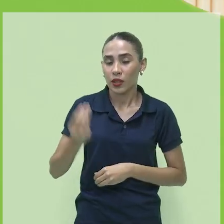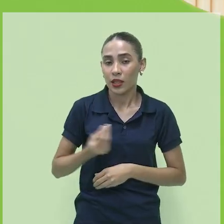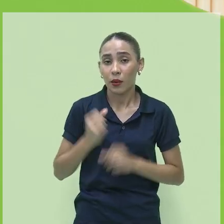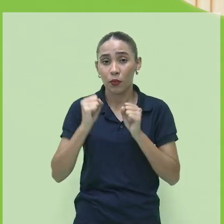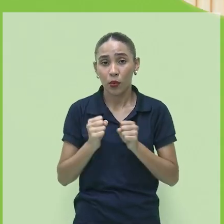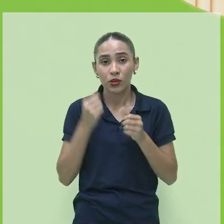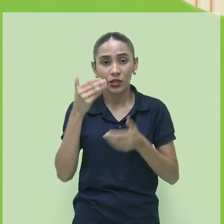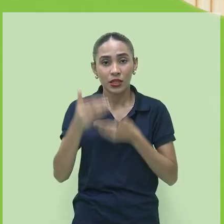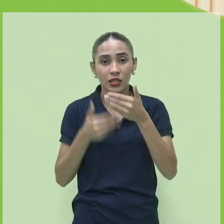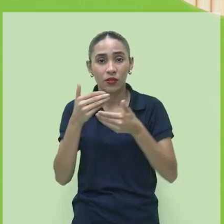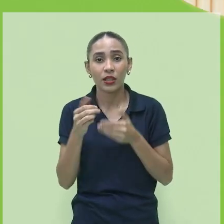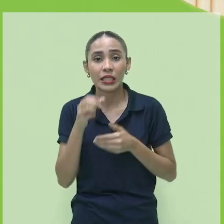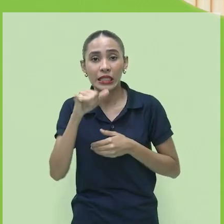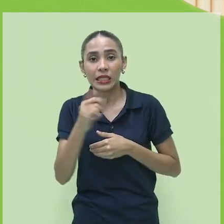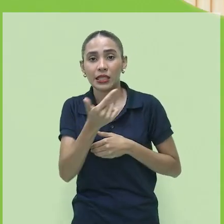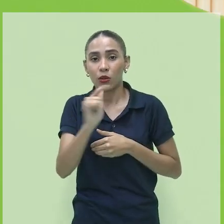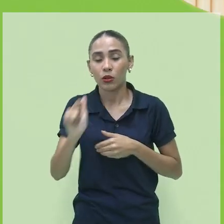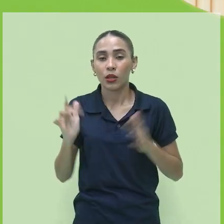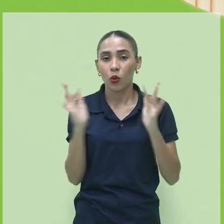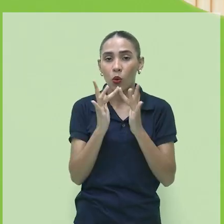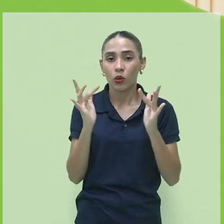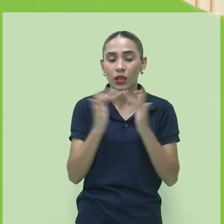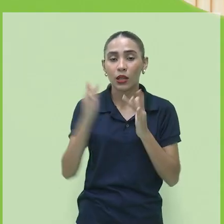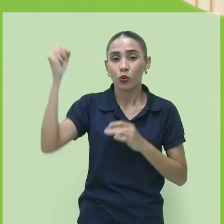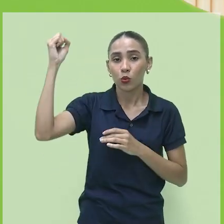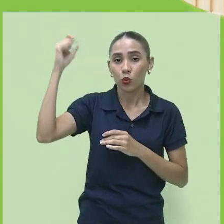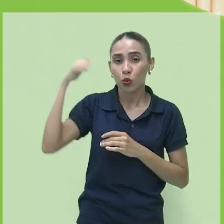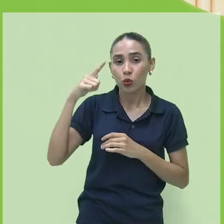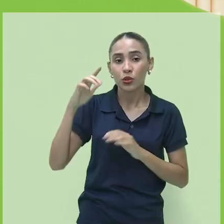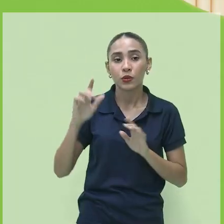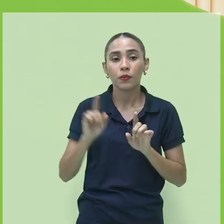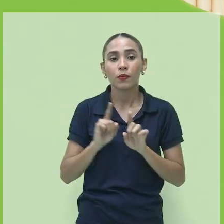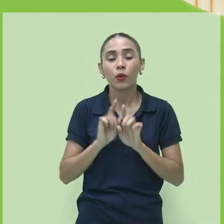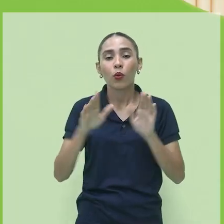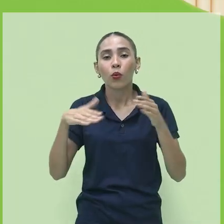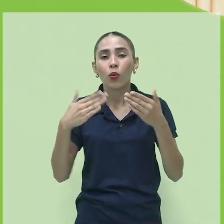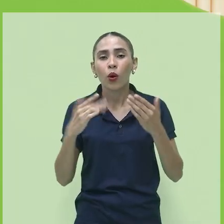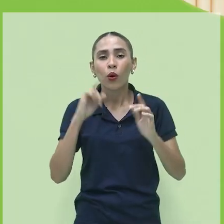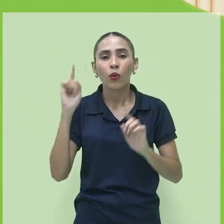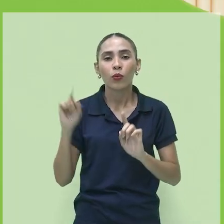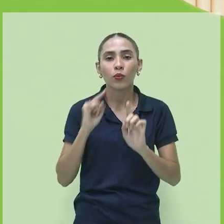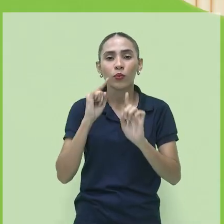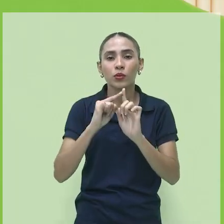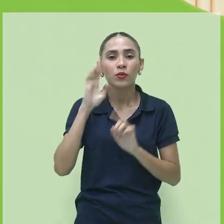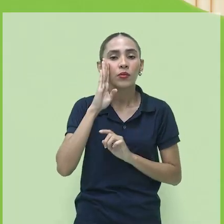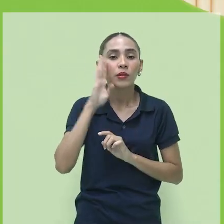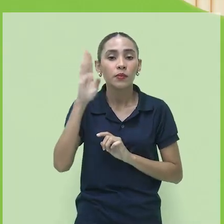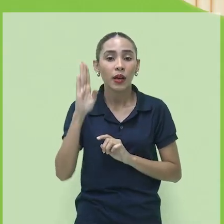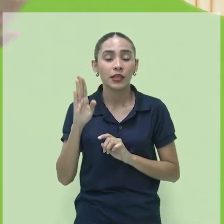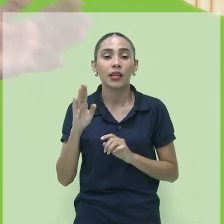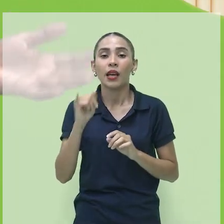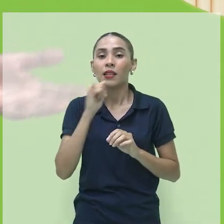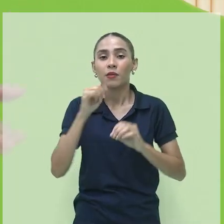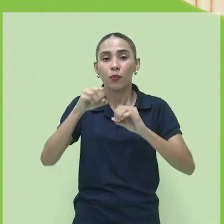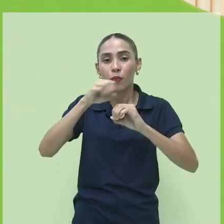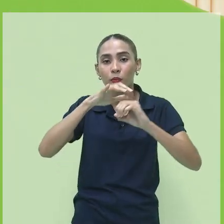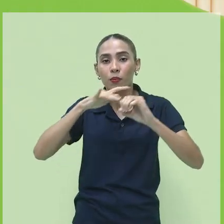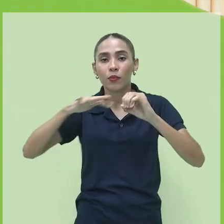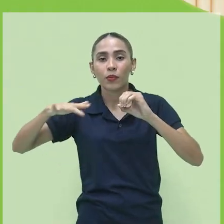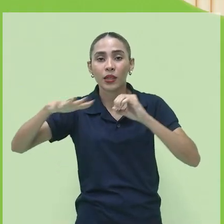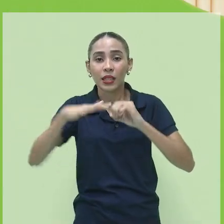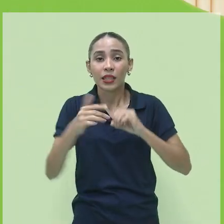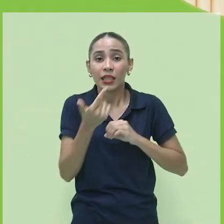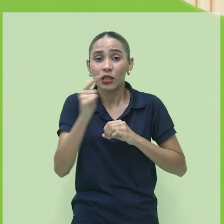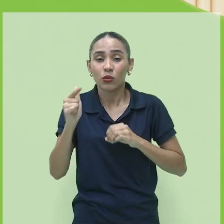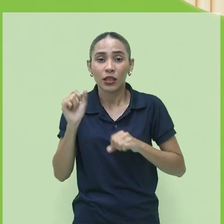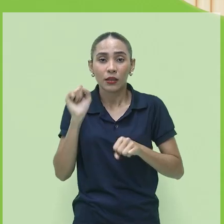se desenvolver sem a presença de luz. Quais são as lições desse estudo para o espaço? Os planetas congelados